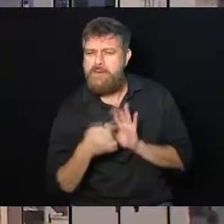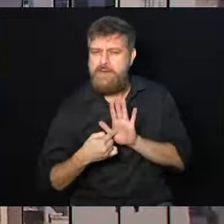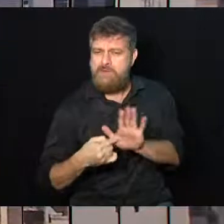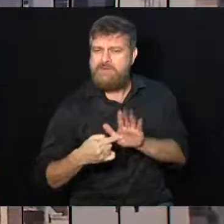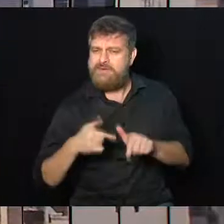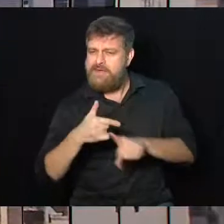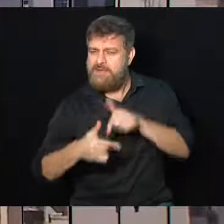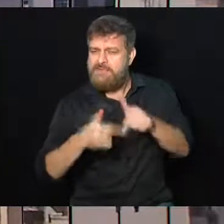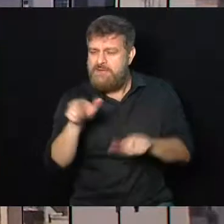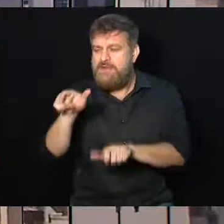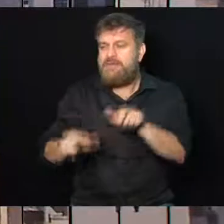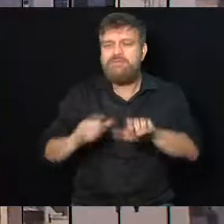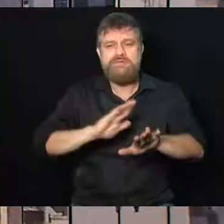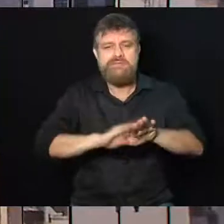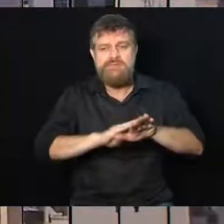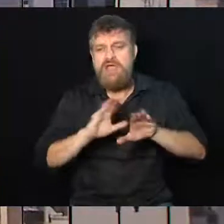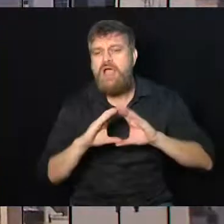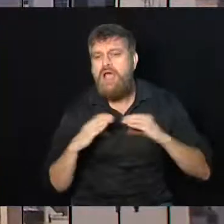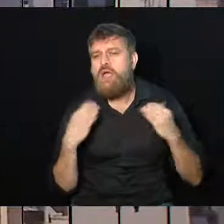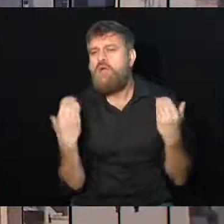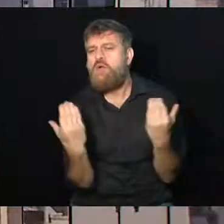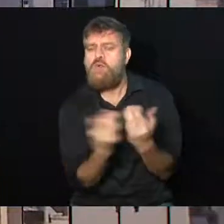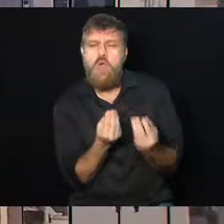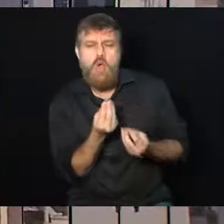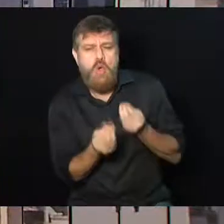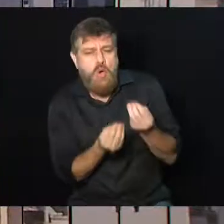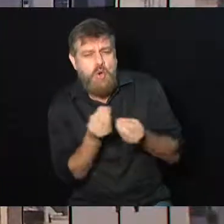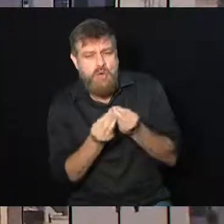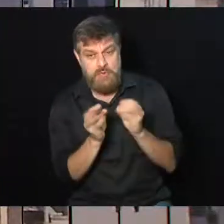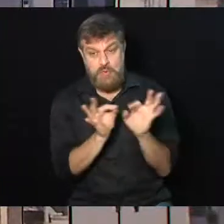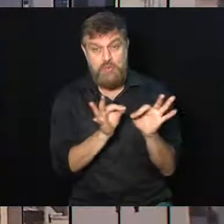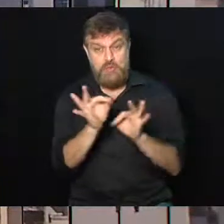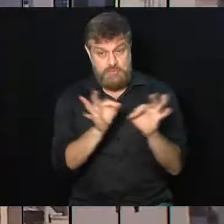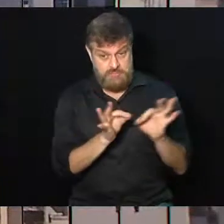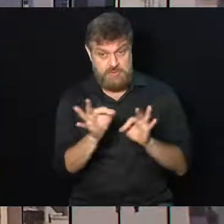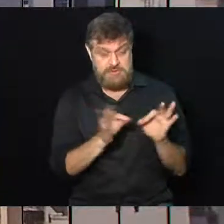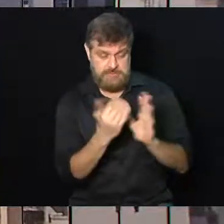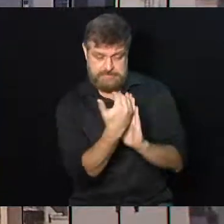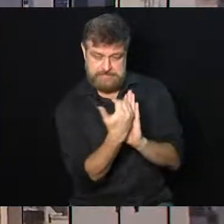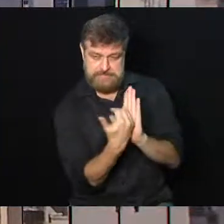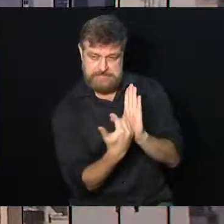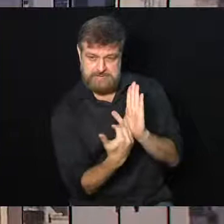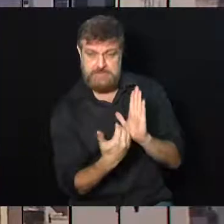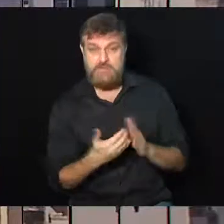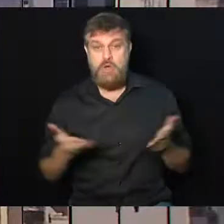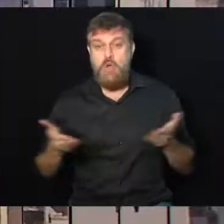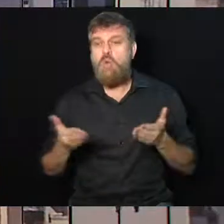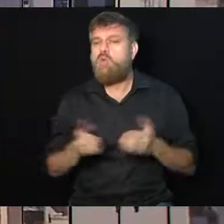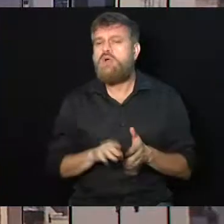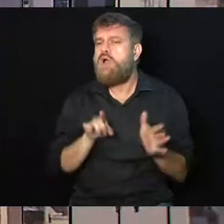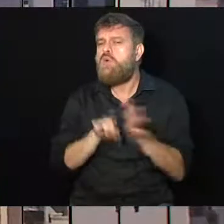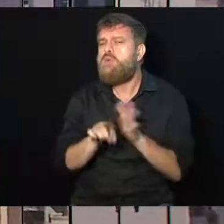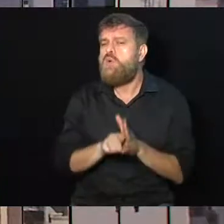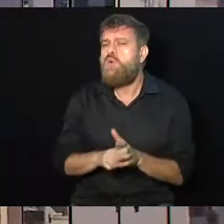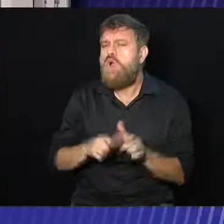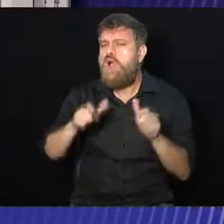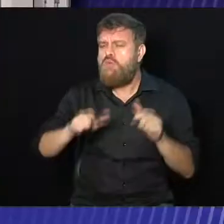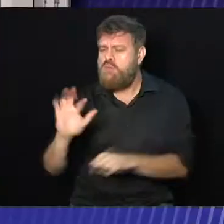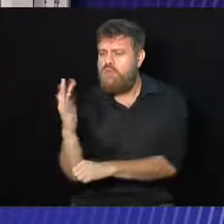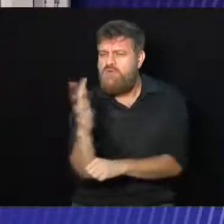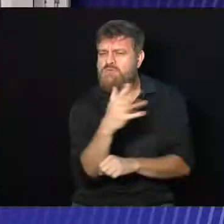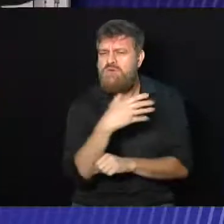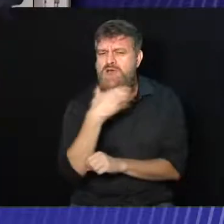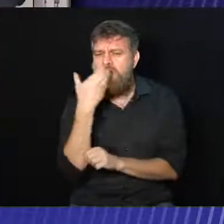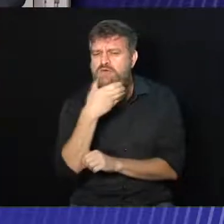trabalho das pessoas nas comunidades, os projetos. E hoje você está em um pomar.